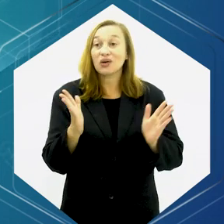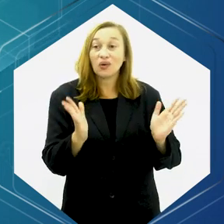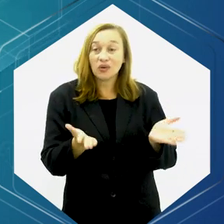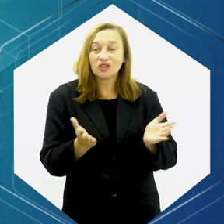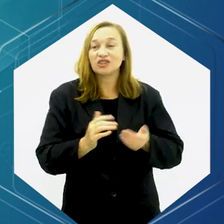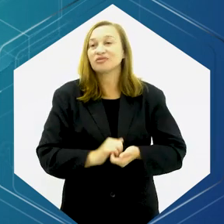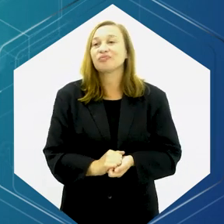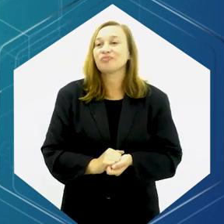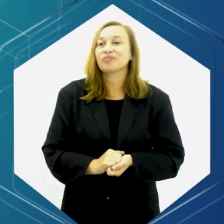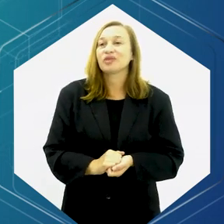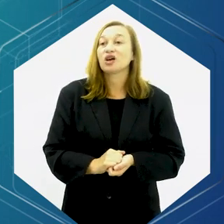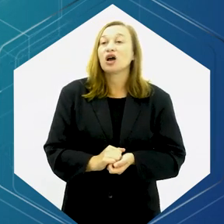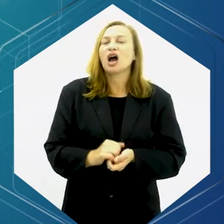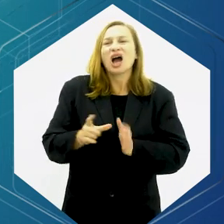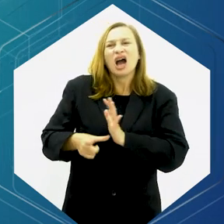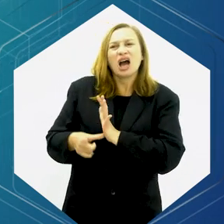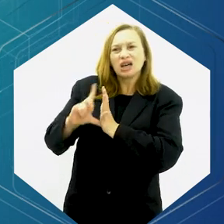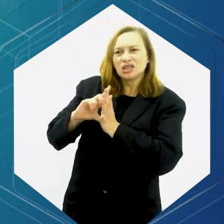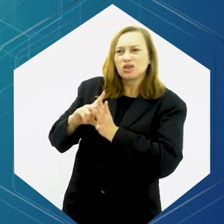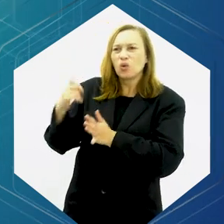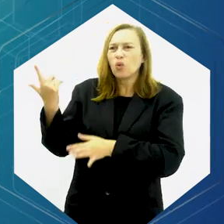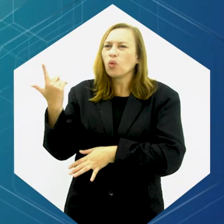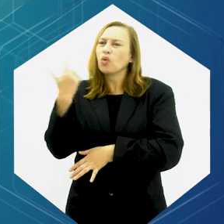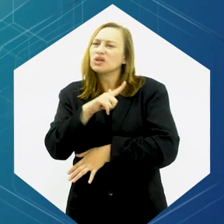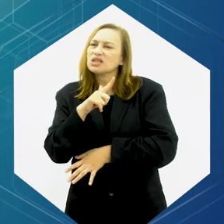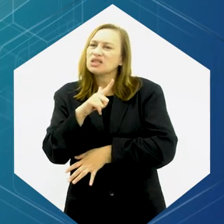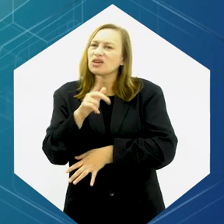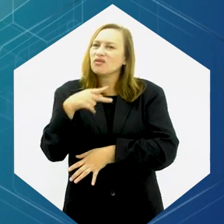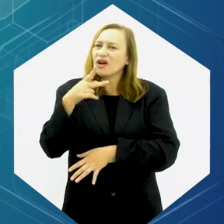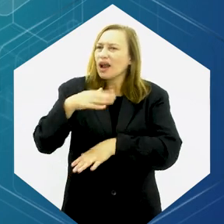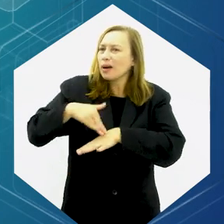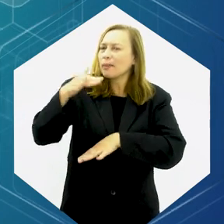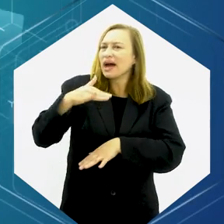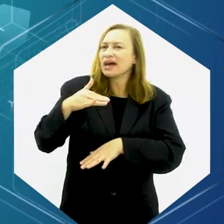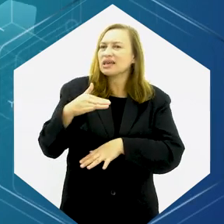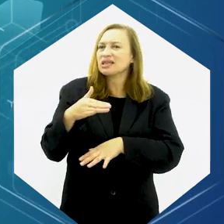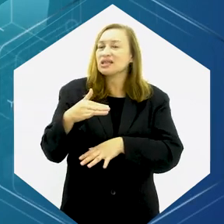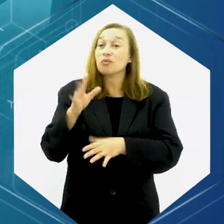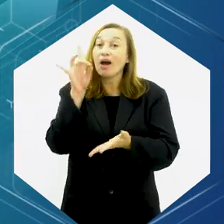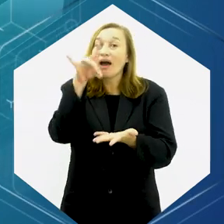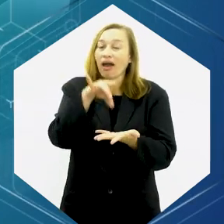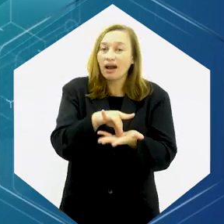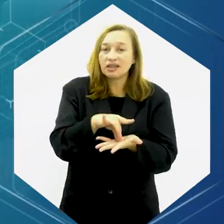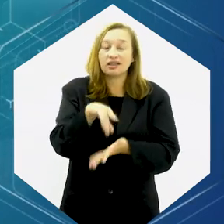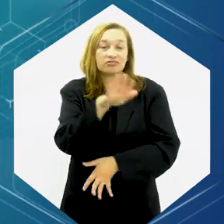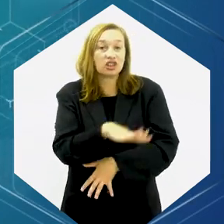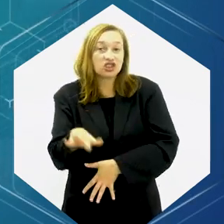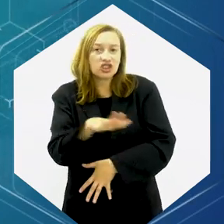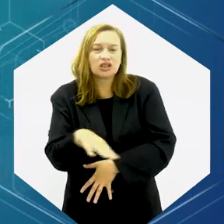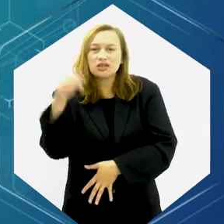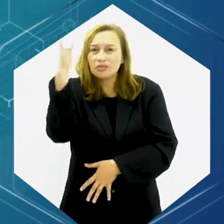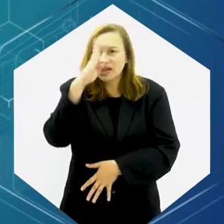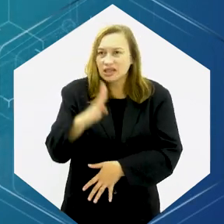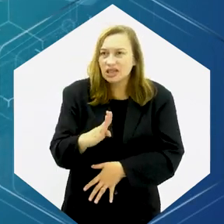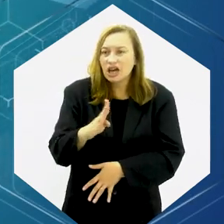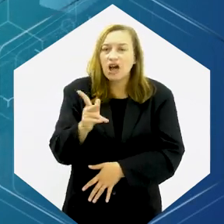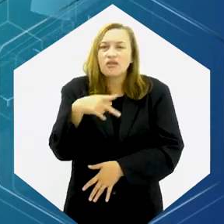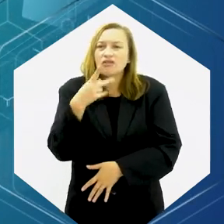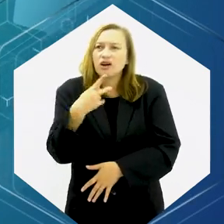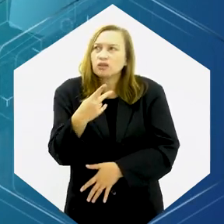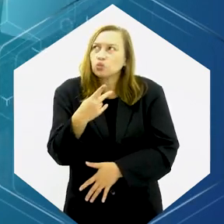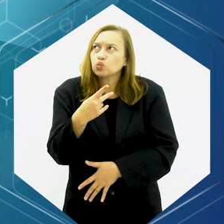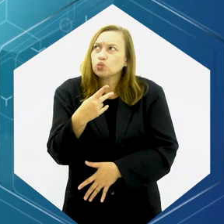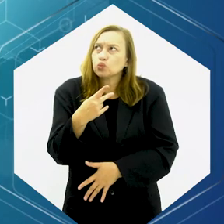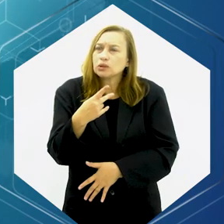no programa de hoje no bloco anterior a gente conseguiu dar um panoram Zinho aí sobre a realidade dessas crianças brasileiras né